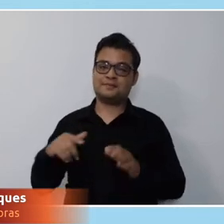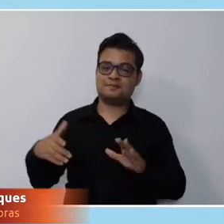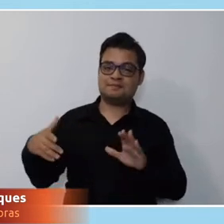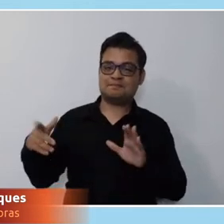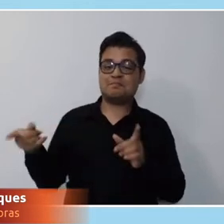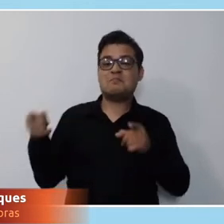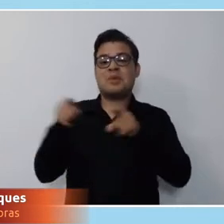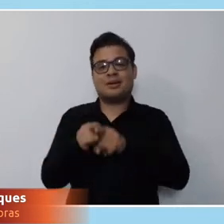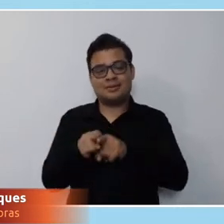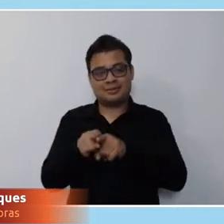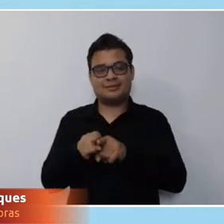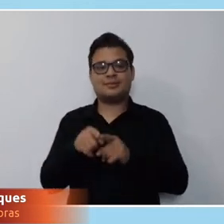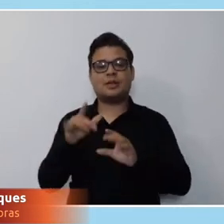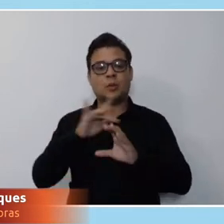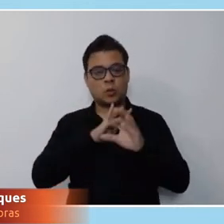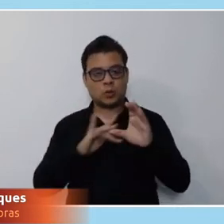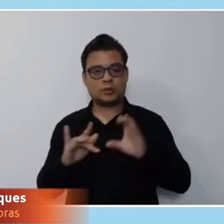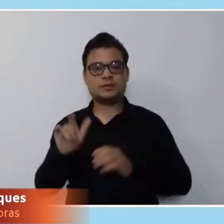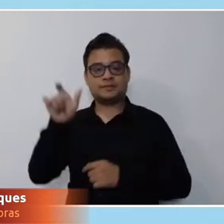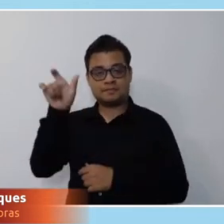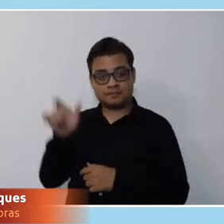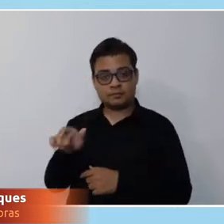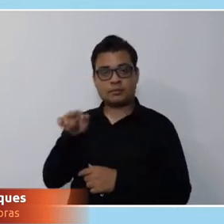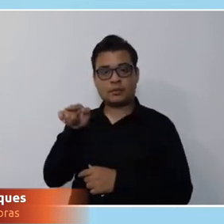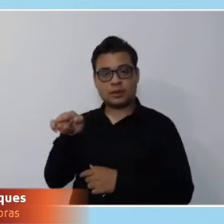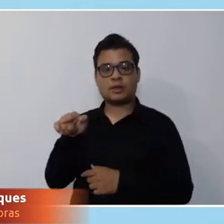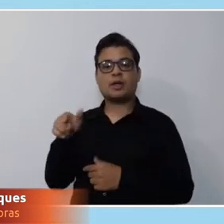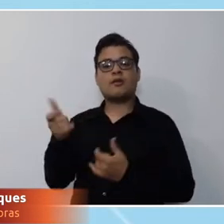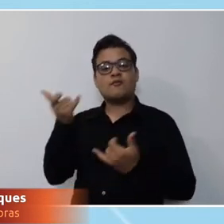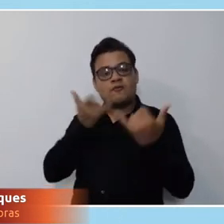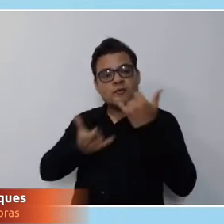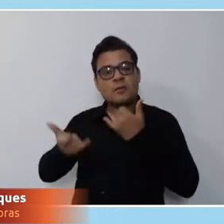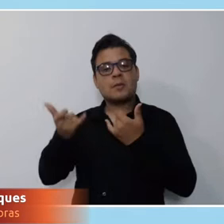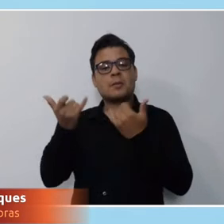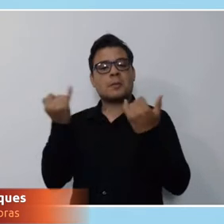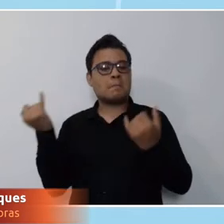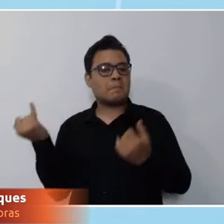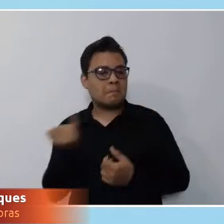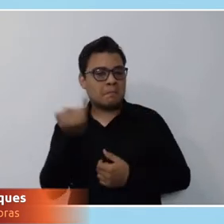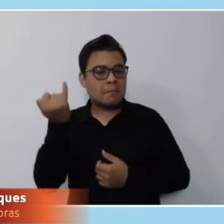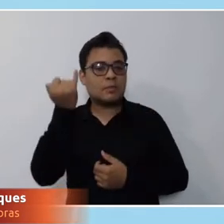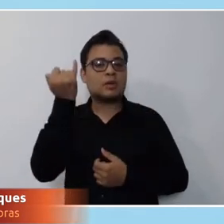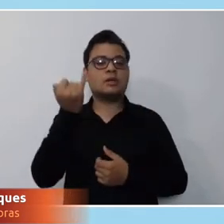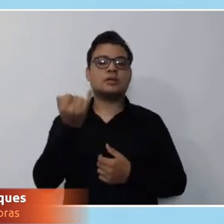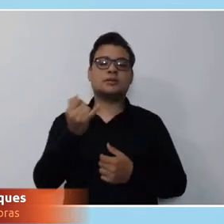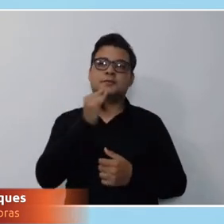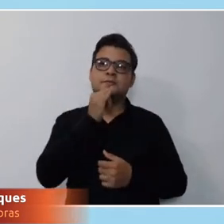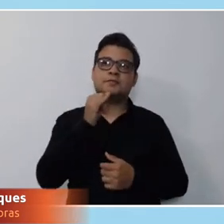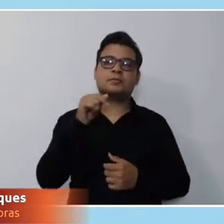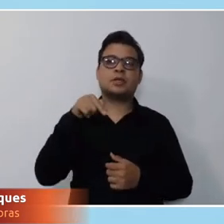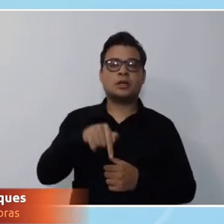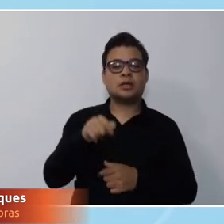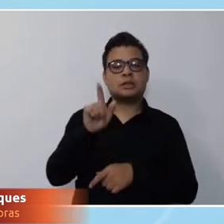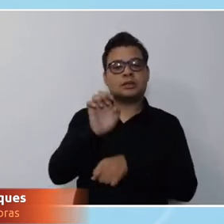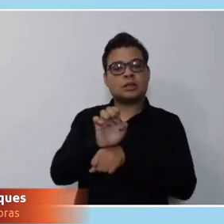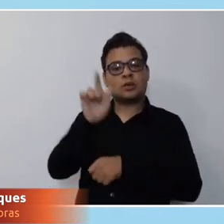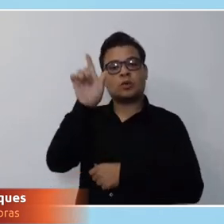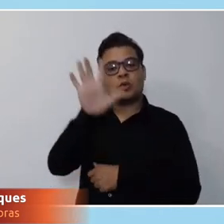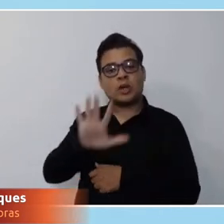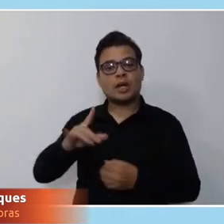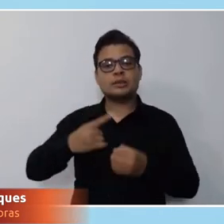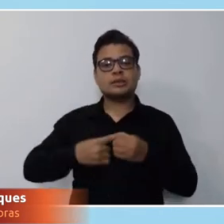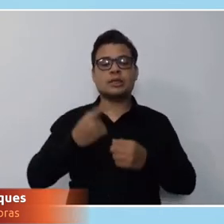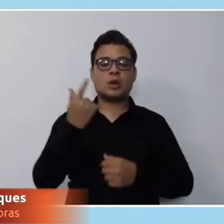do Conexões, que vai me ajudar a contar para vocês algumas informações importantes sobre o estado de Goiás, a cidade de Goiânia. E ela é a